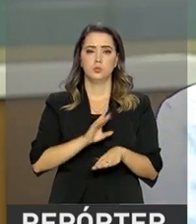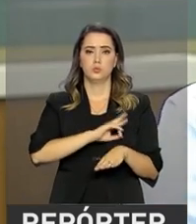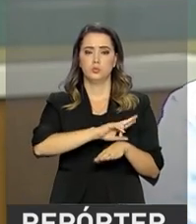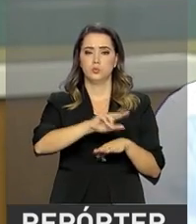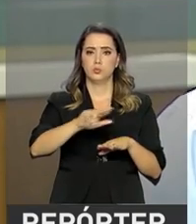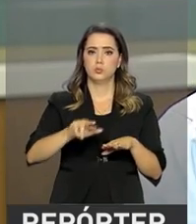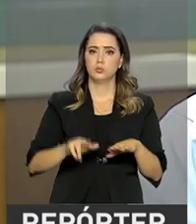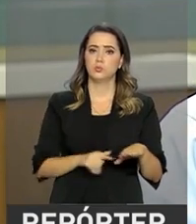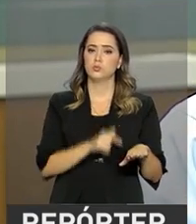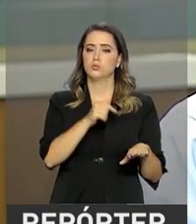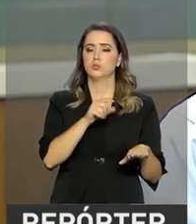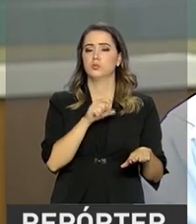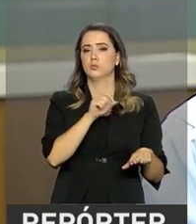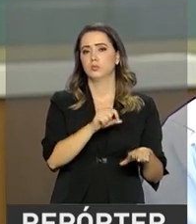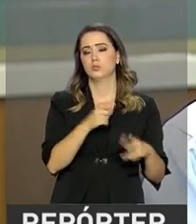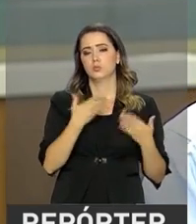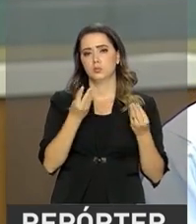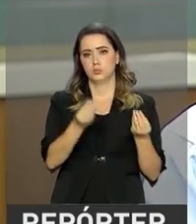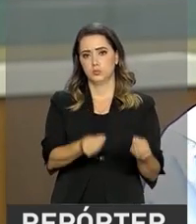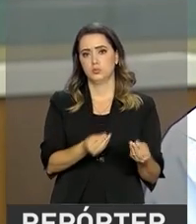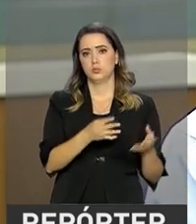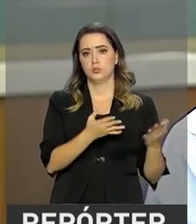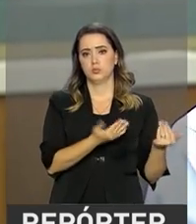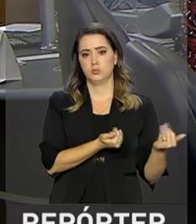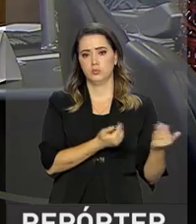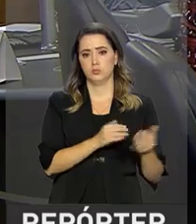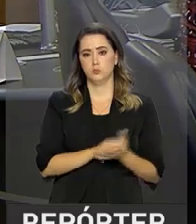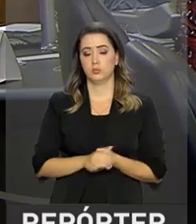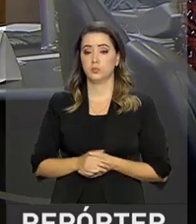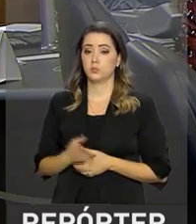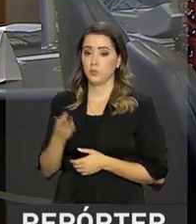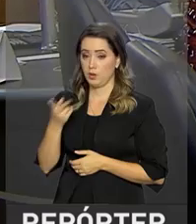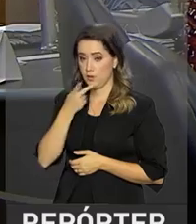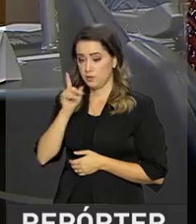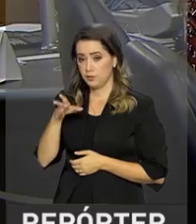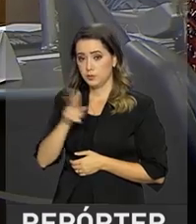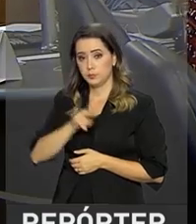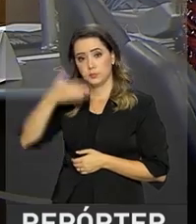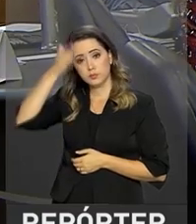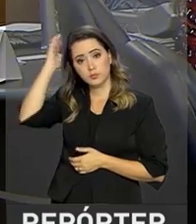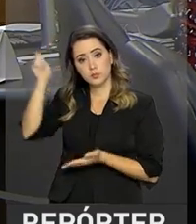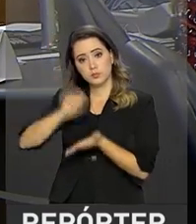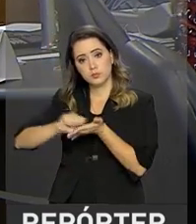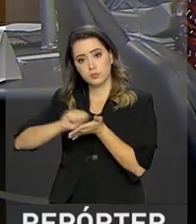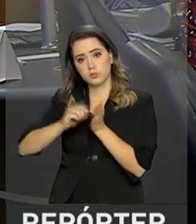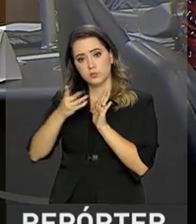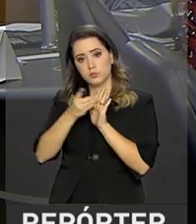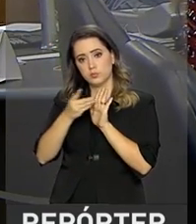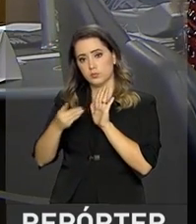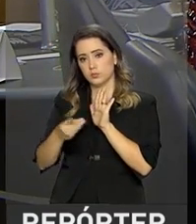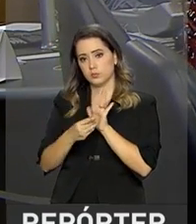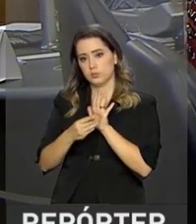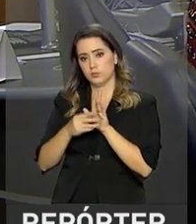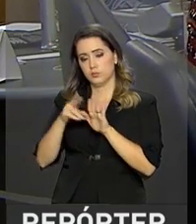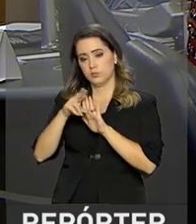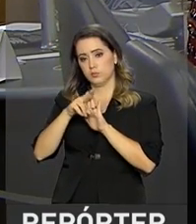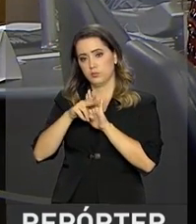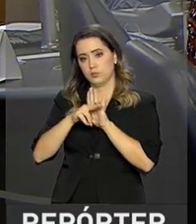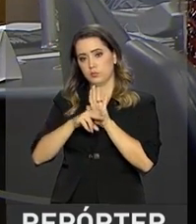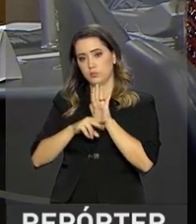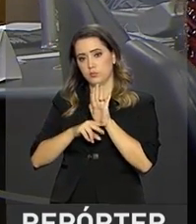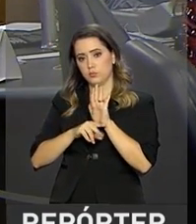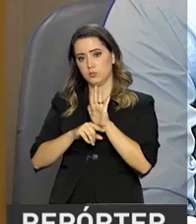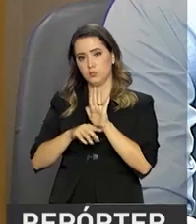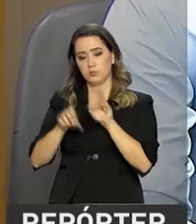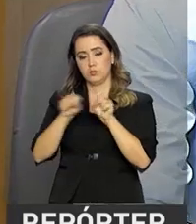variados cursos de capacitação para esses jovens secretário como você citou o presidente michel temer assinou decreto que regulamenta o sistema nacional de juventude